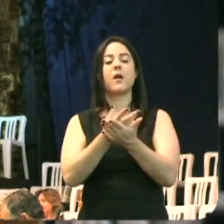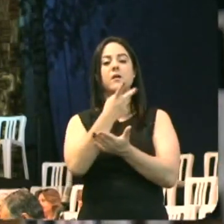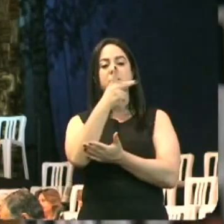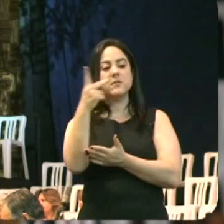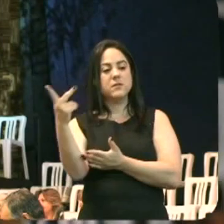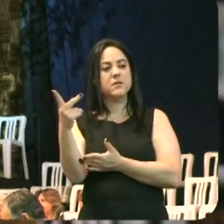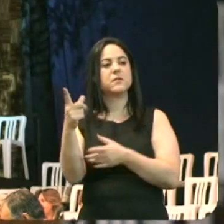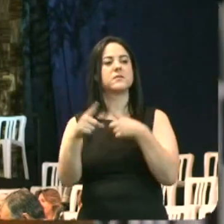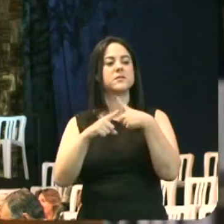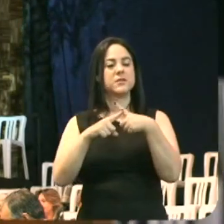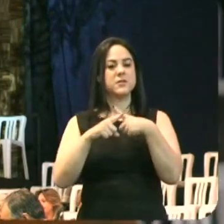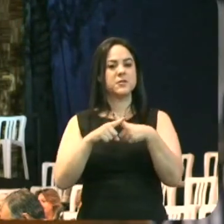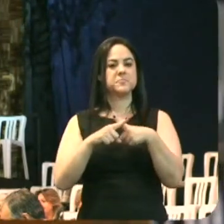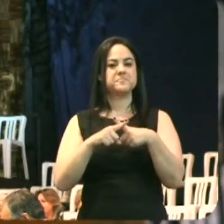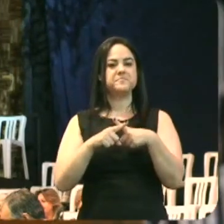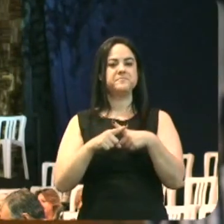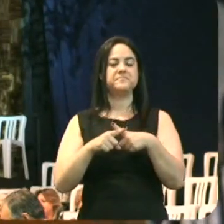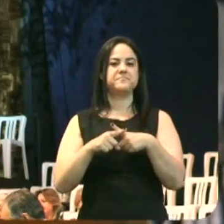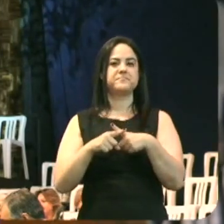você porque